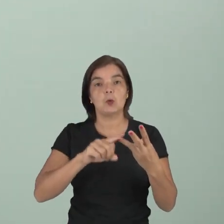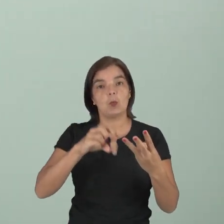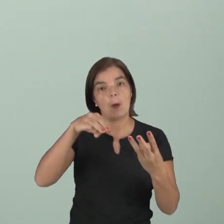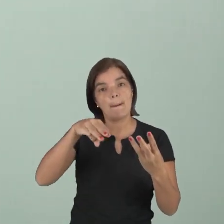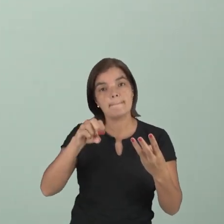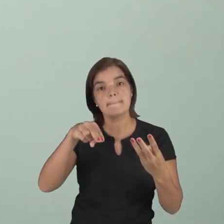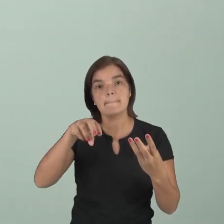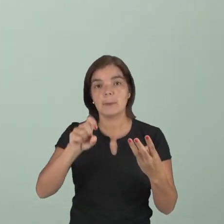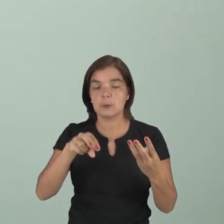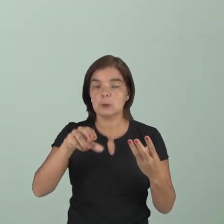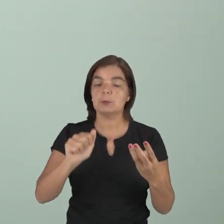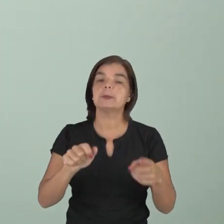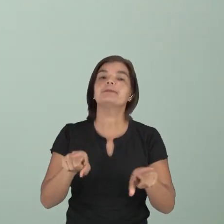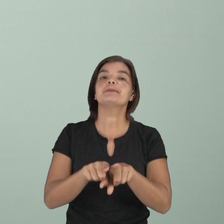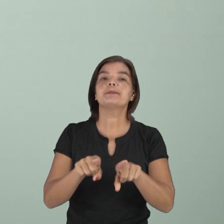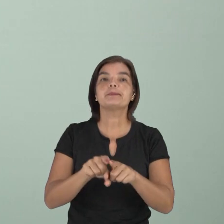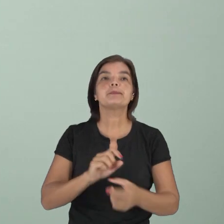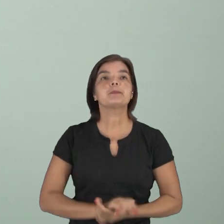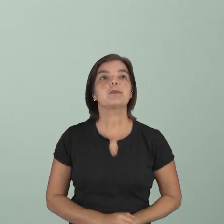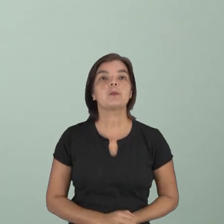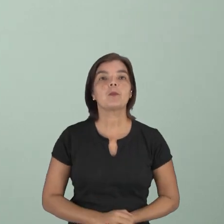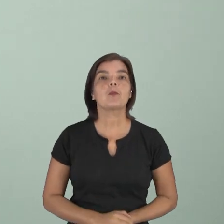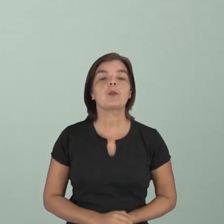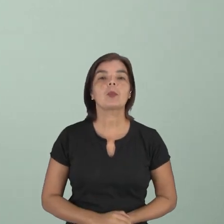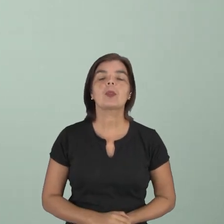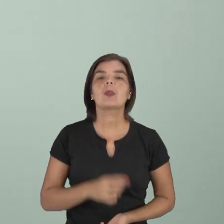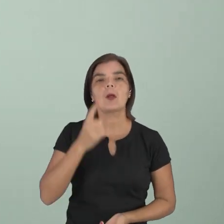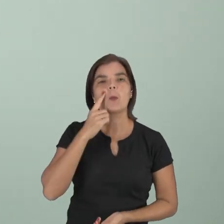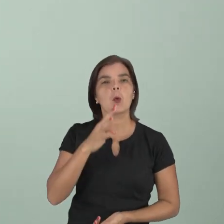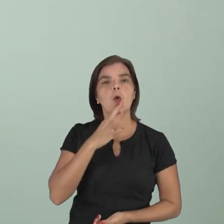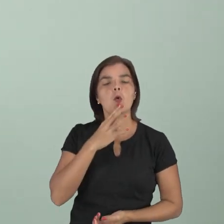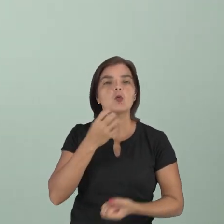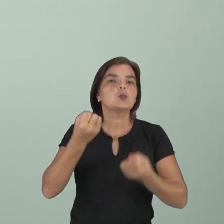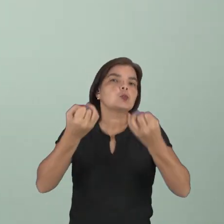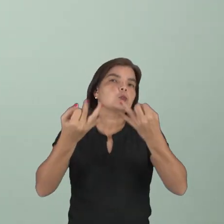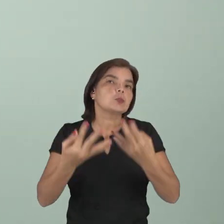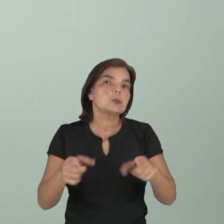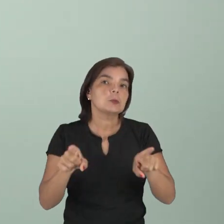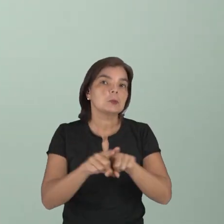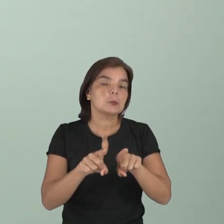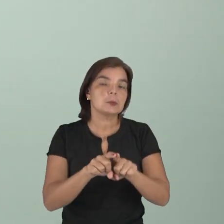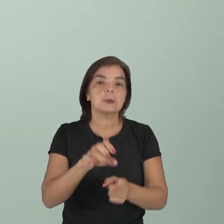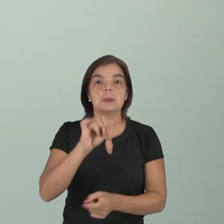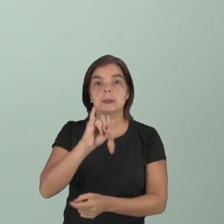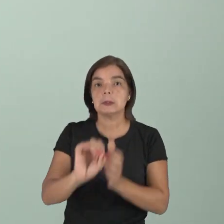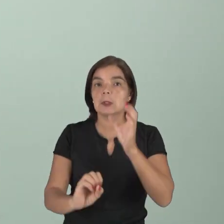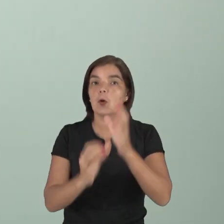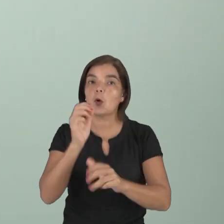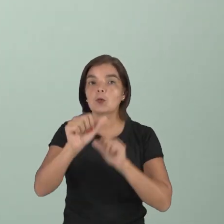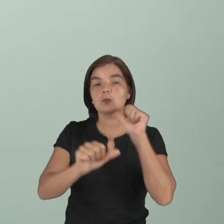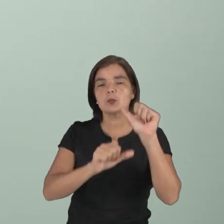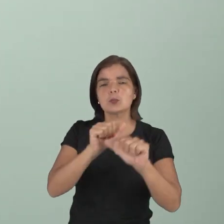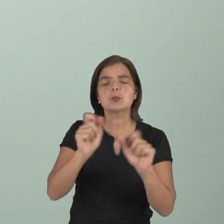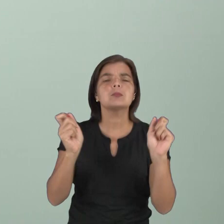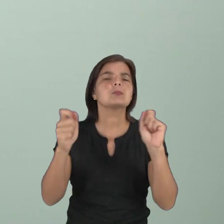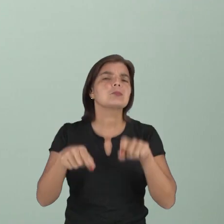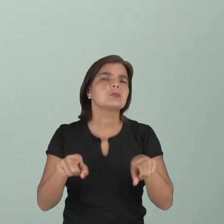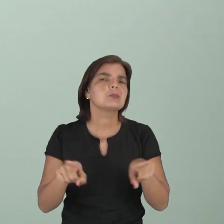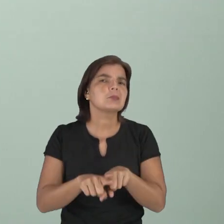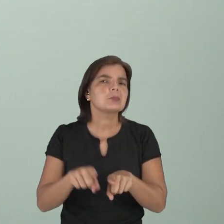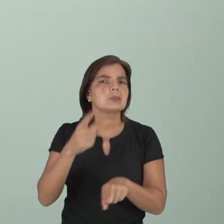a mínima, que é a diástole. Vamos ver alguns casos aqui, ou seja, digamos que houve alteração. O que a gente